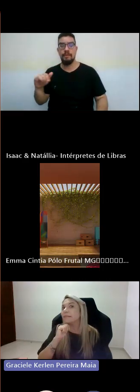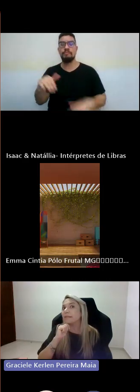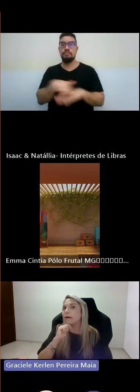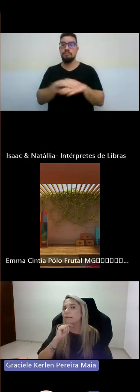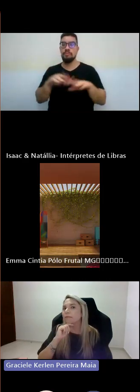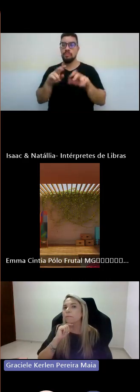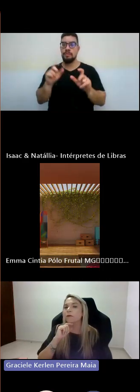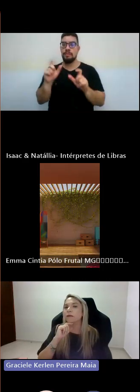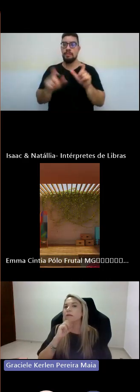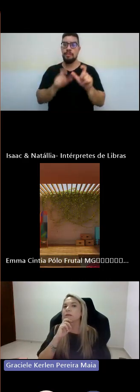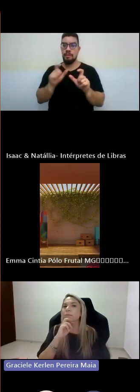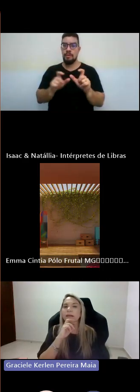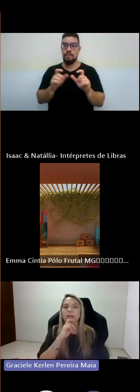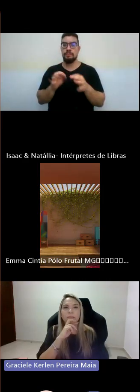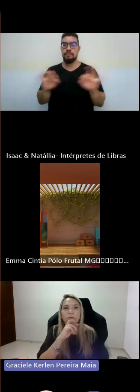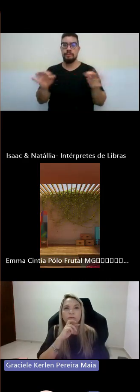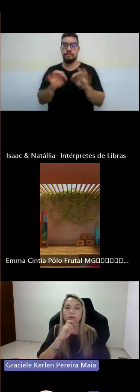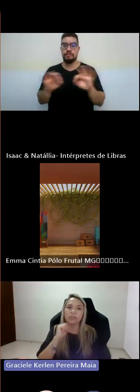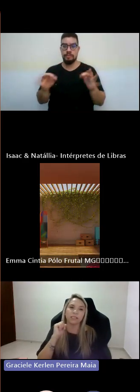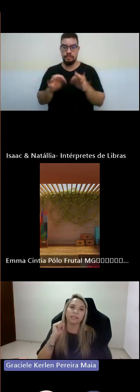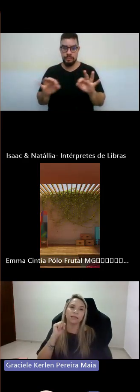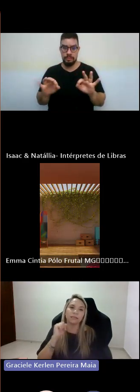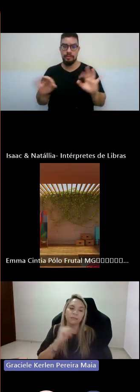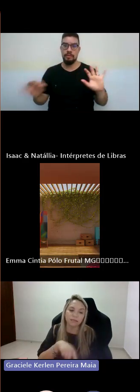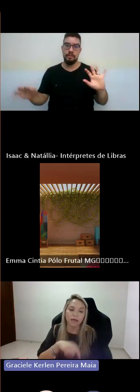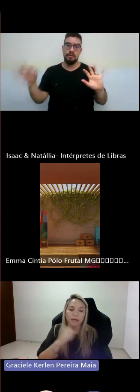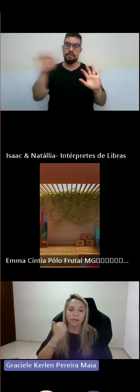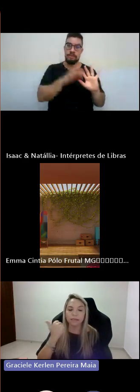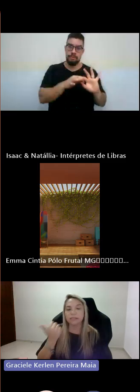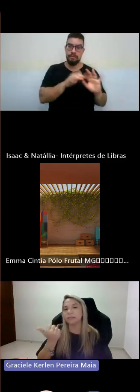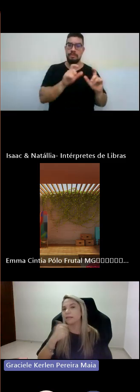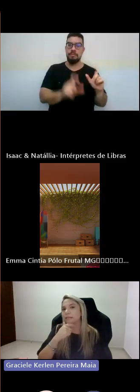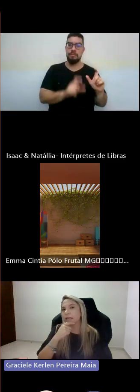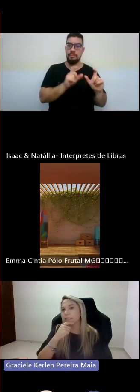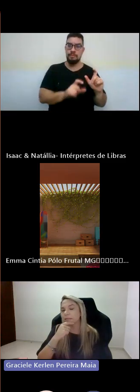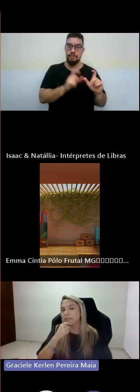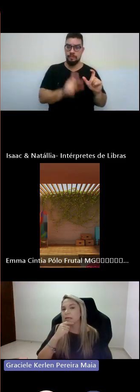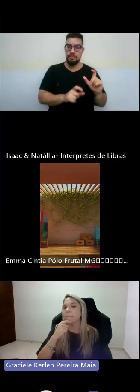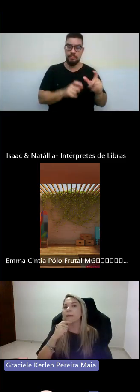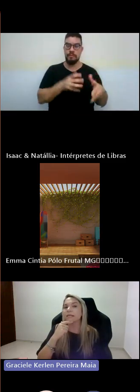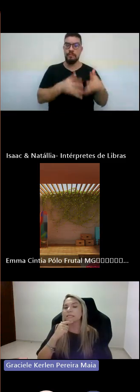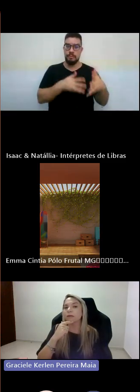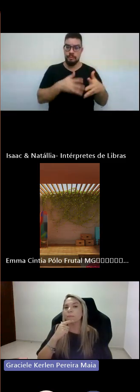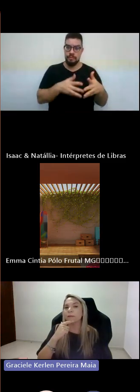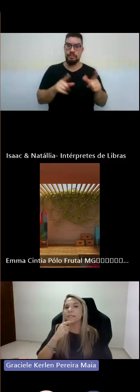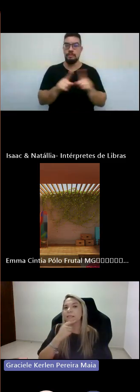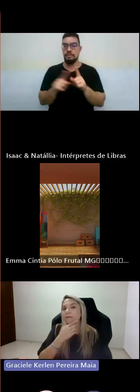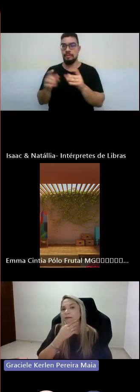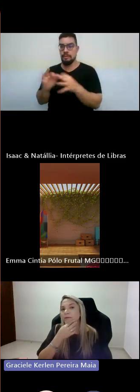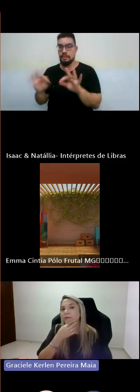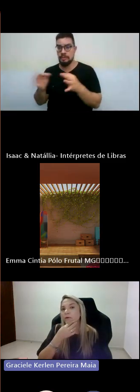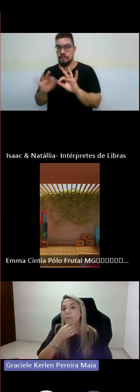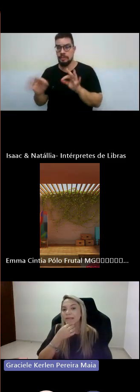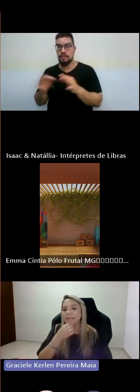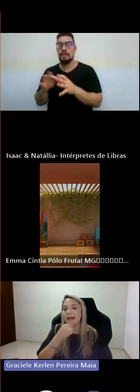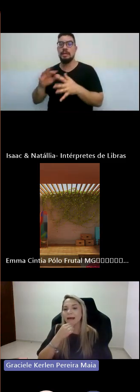vai entrar um pouquinho também em morfologia da Libras e na sintase da Libras, mas eu